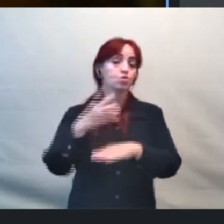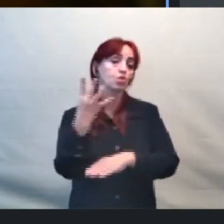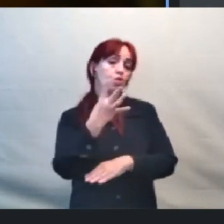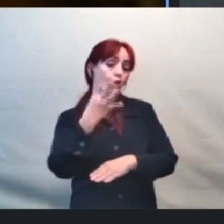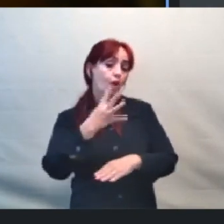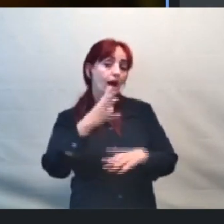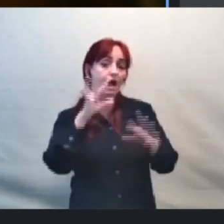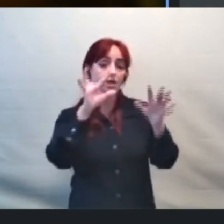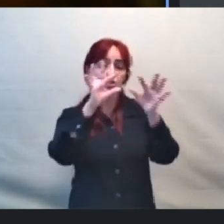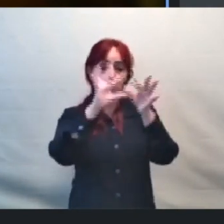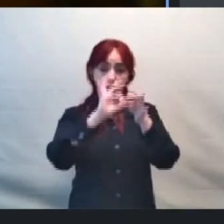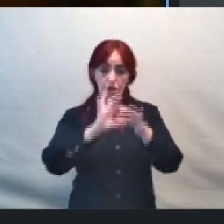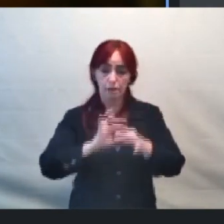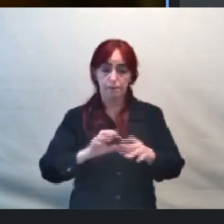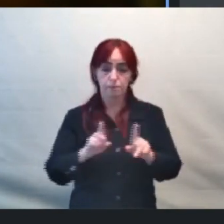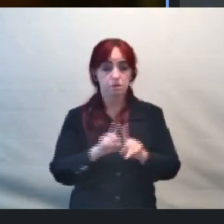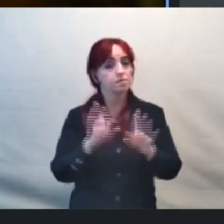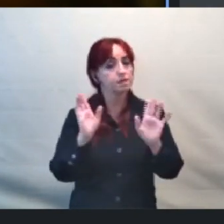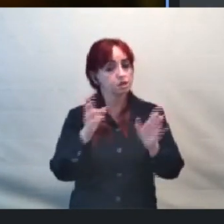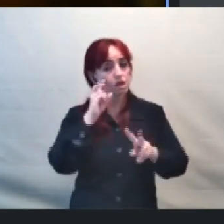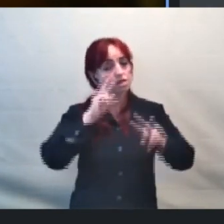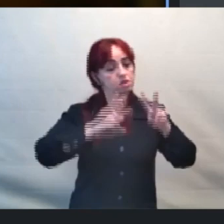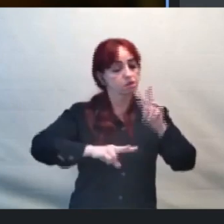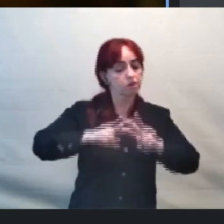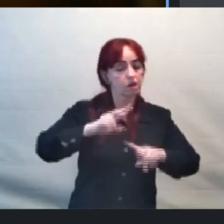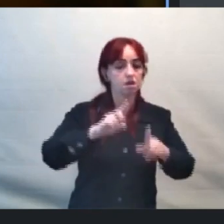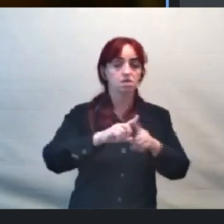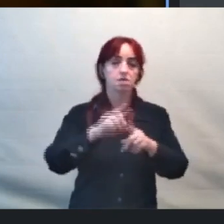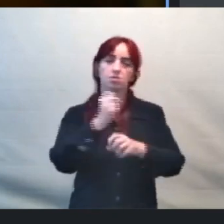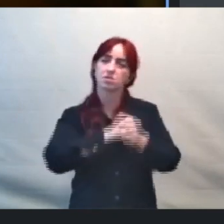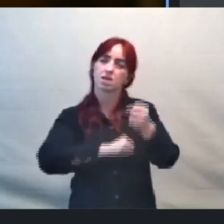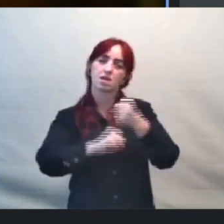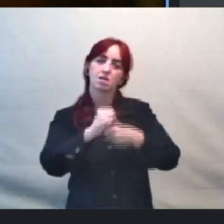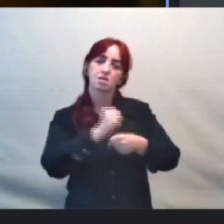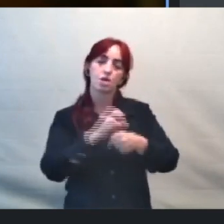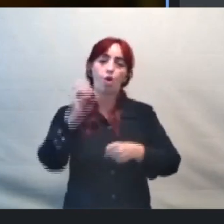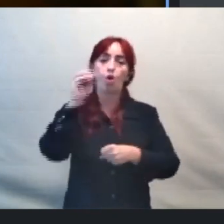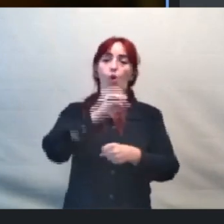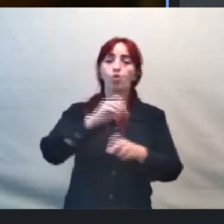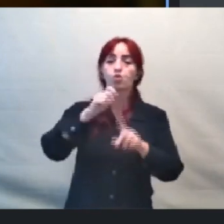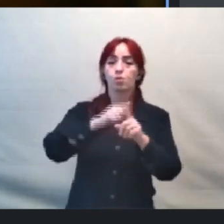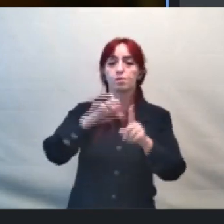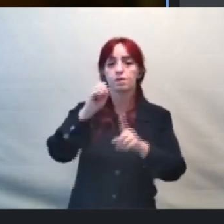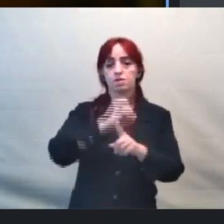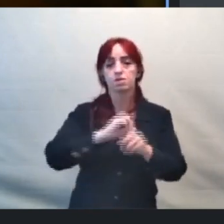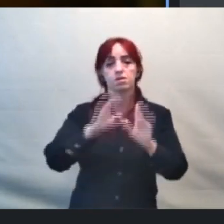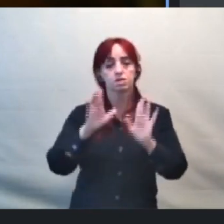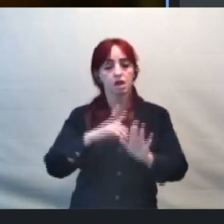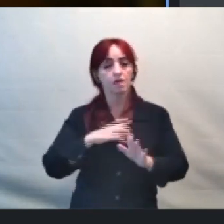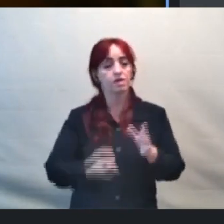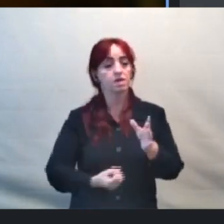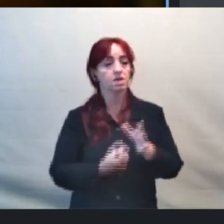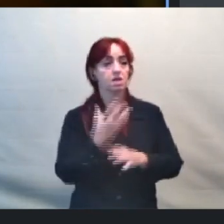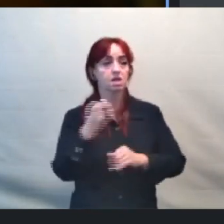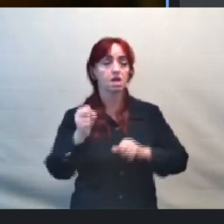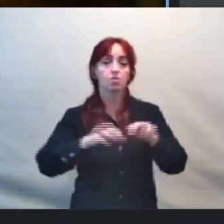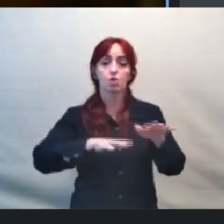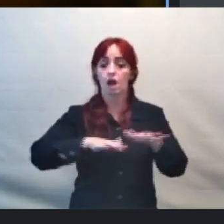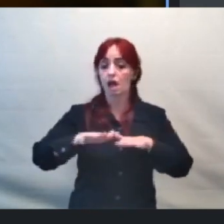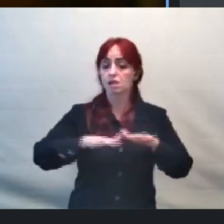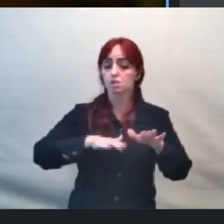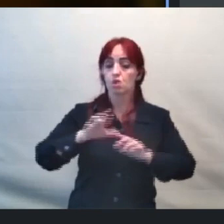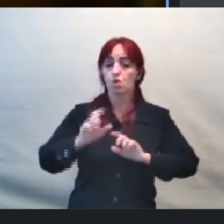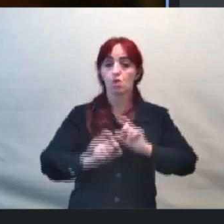Então, a gente já tinha esse panorama e desde outubro do ano passado a gente já vem implementando algumas ações